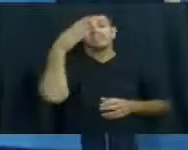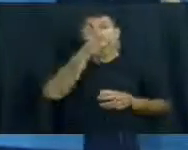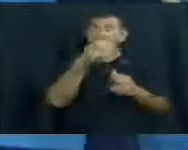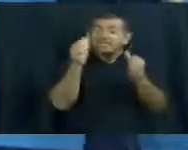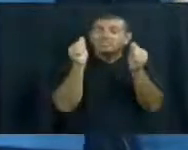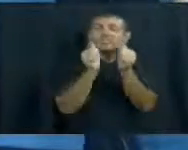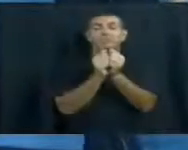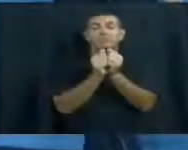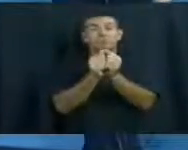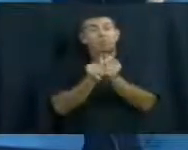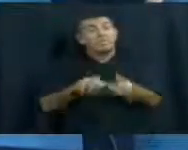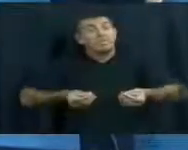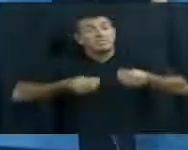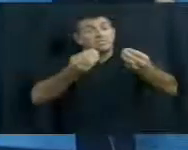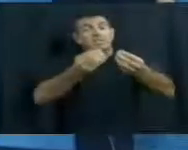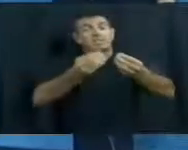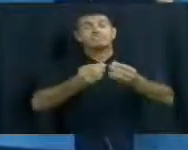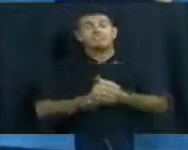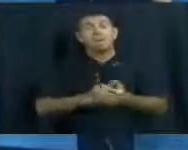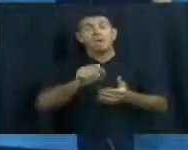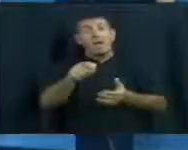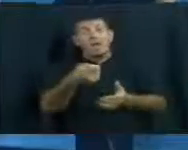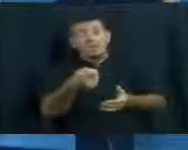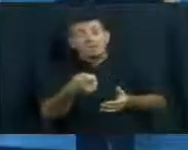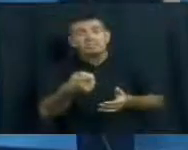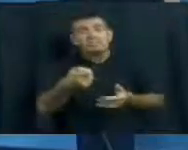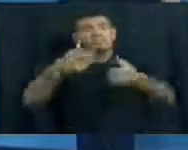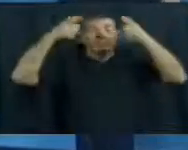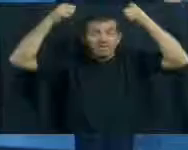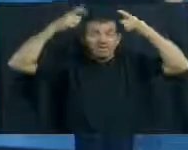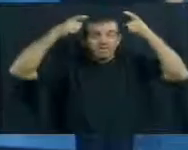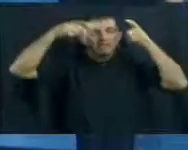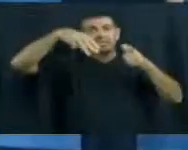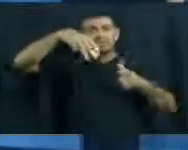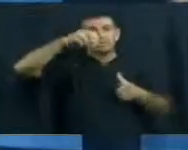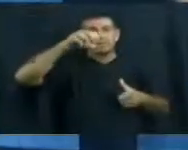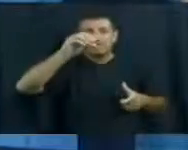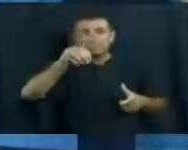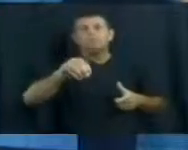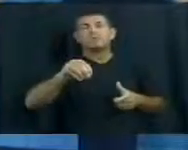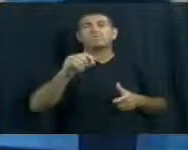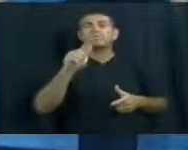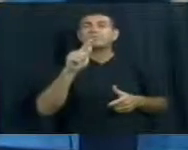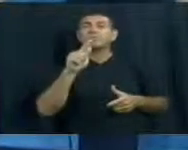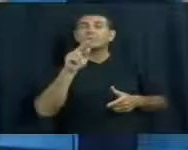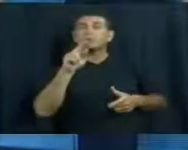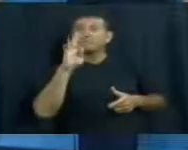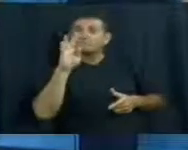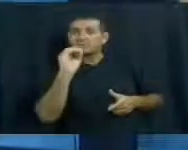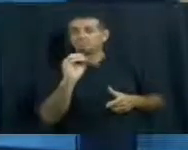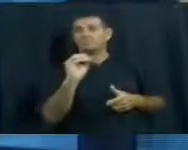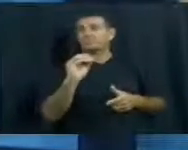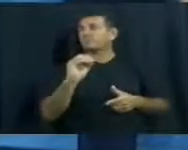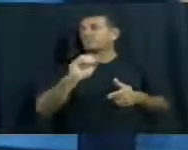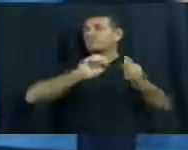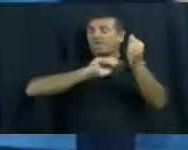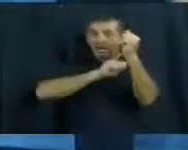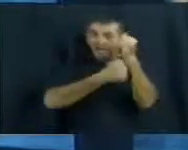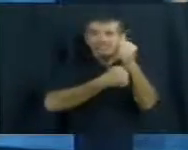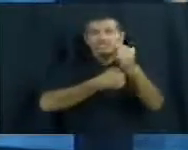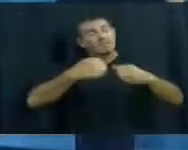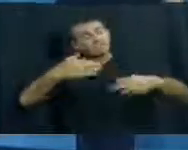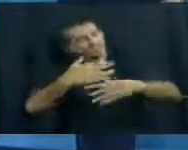lá fazendo a entrega, né? A entrega da chave para o nosso Rei Momo. Gutão, nosso receber a chave